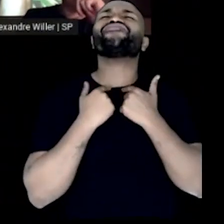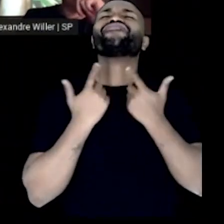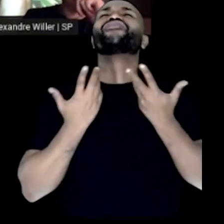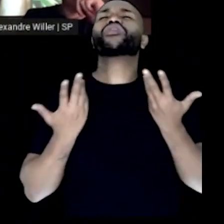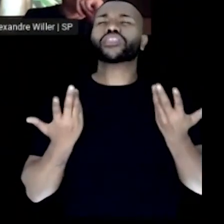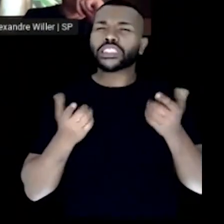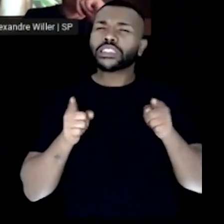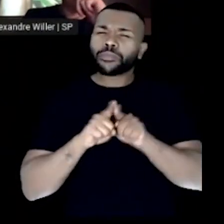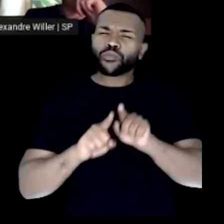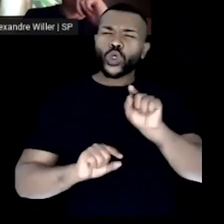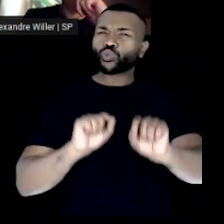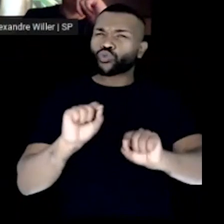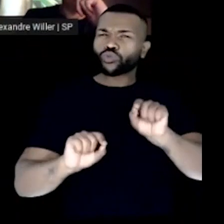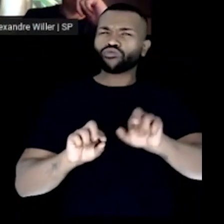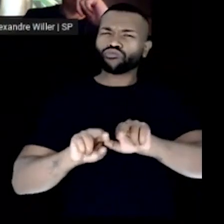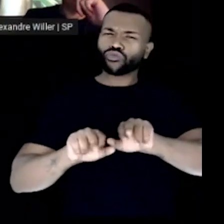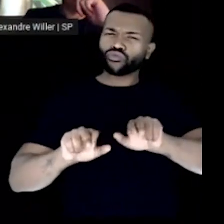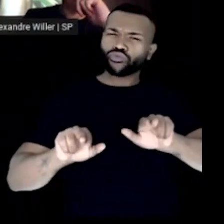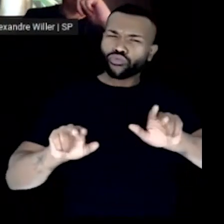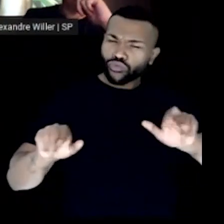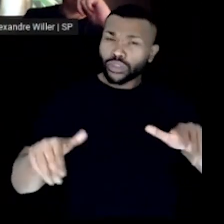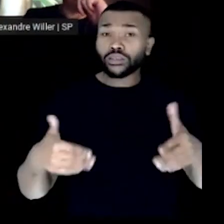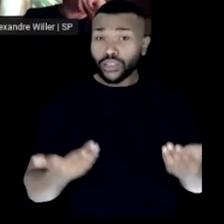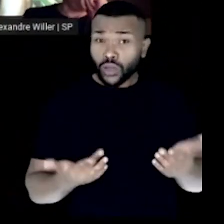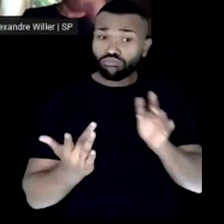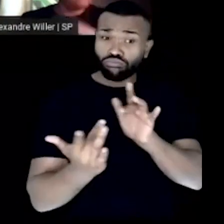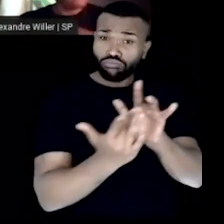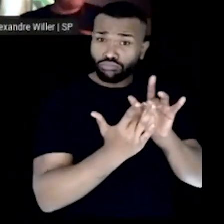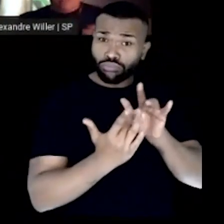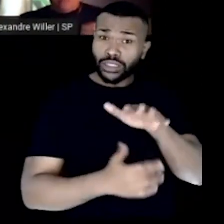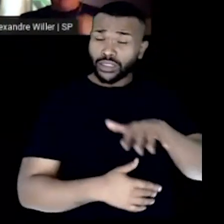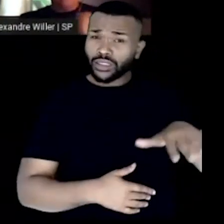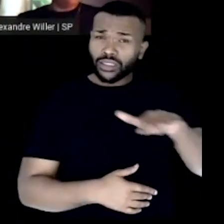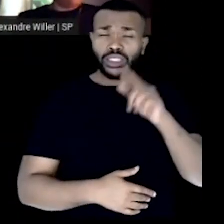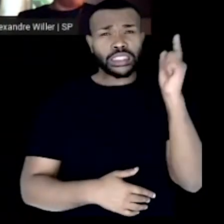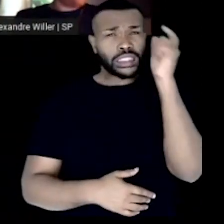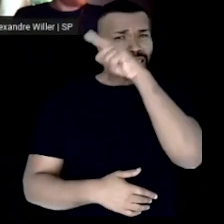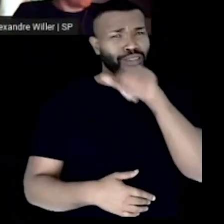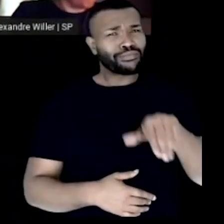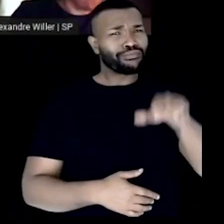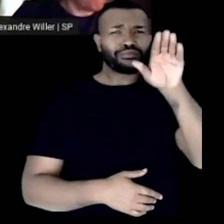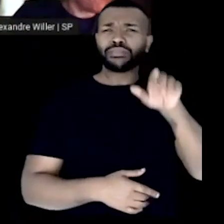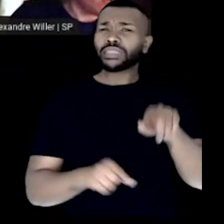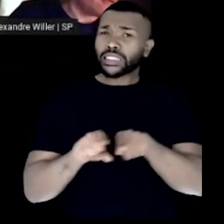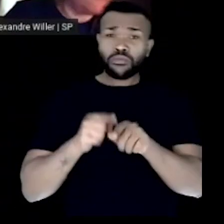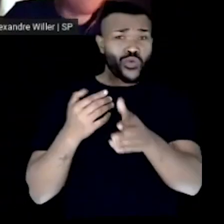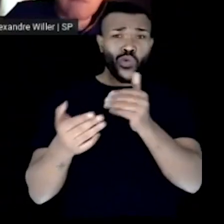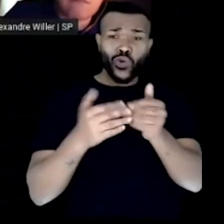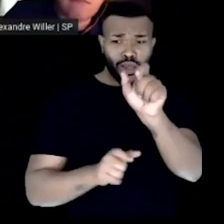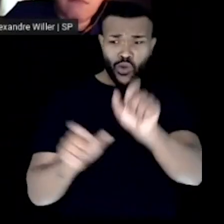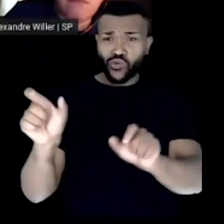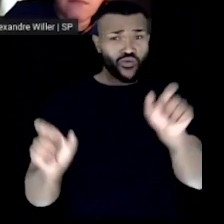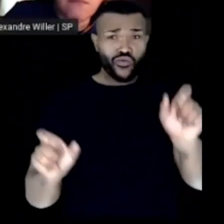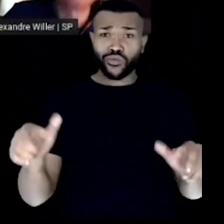outros desejos, por outros motivos que tornam a relação muito mais complexa, assim